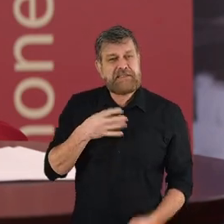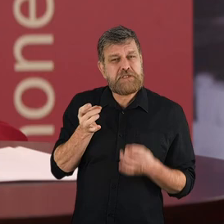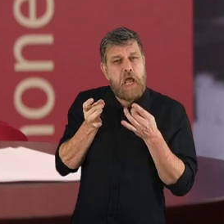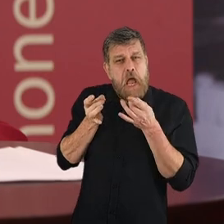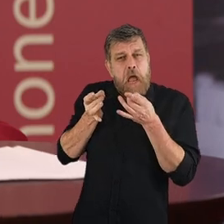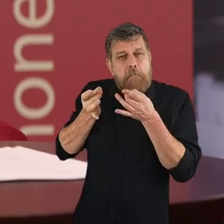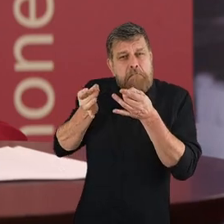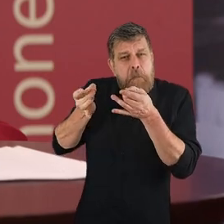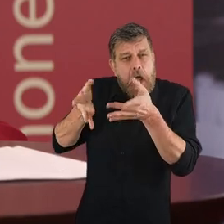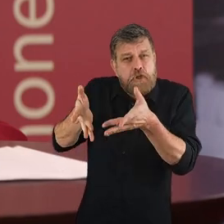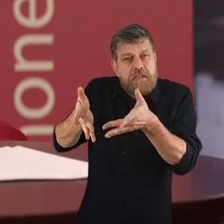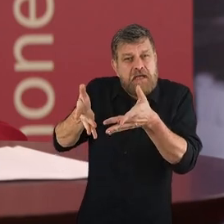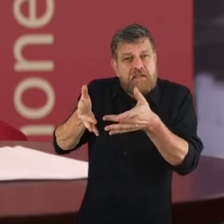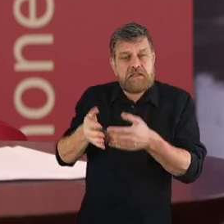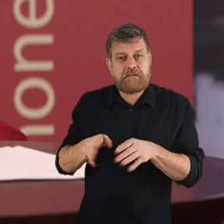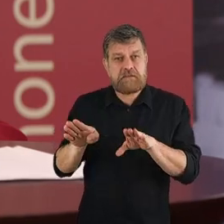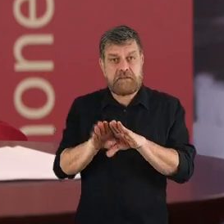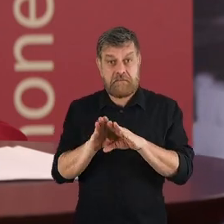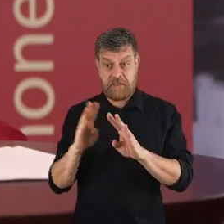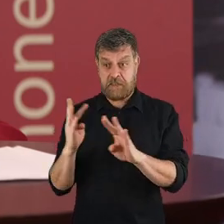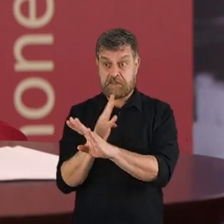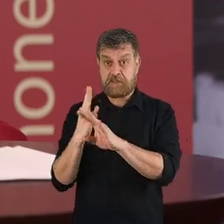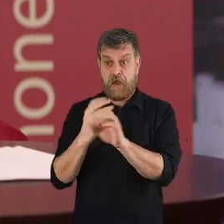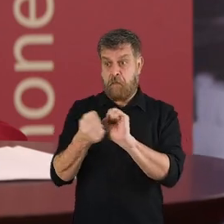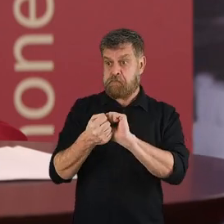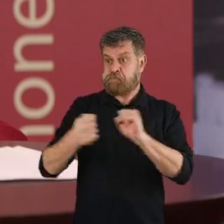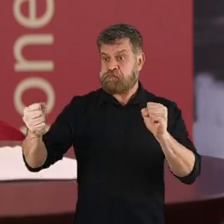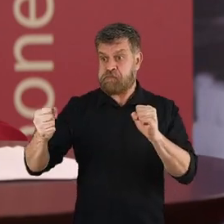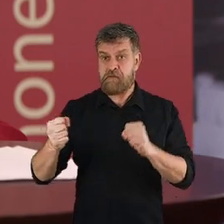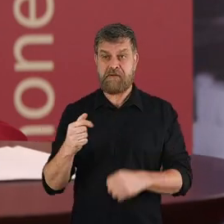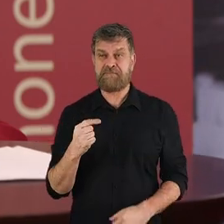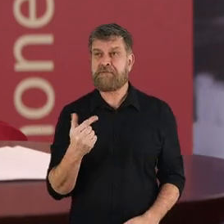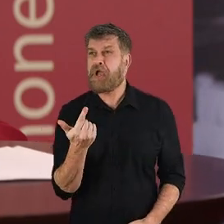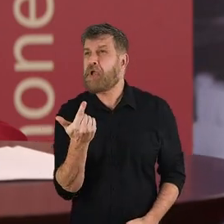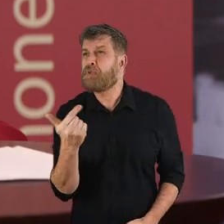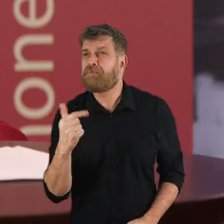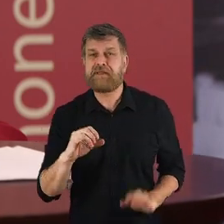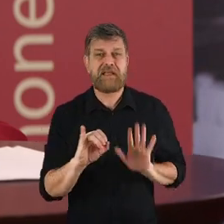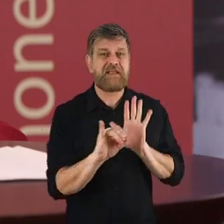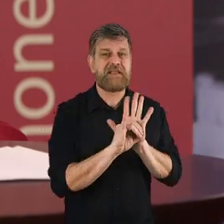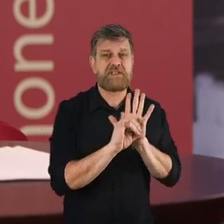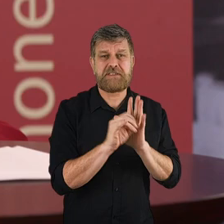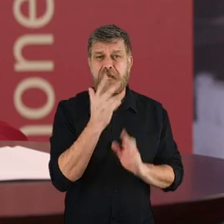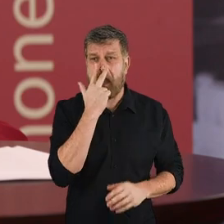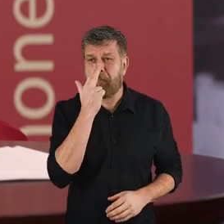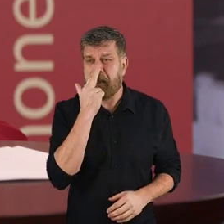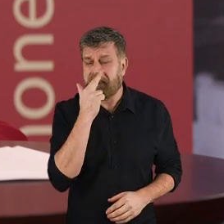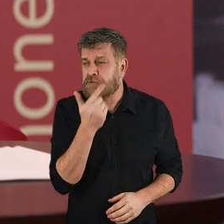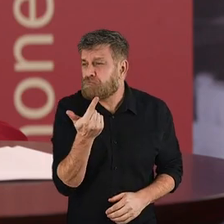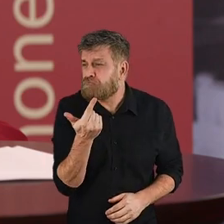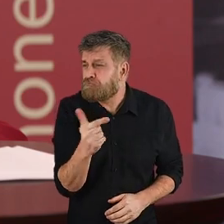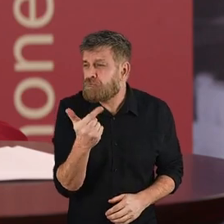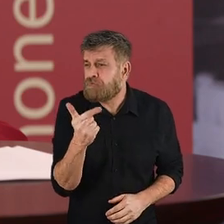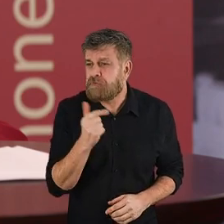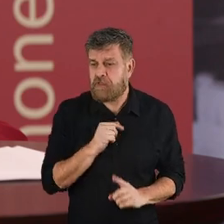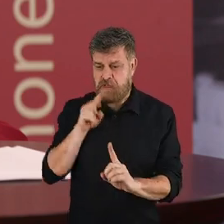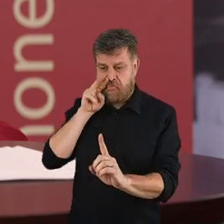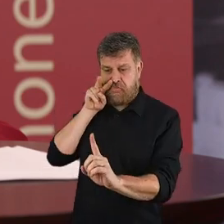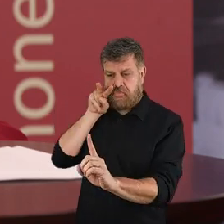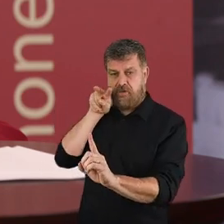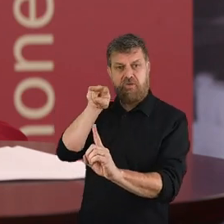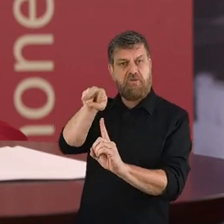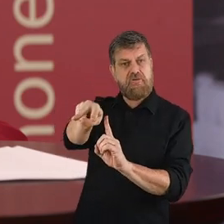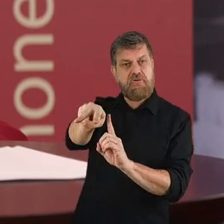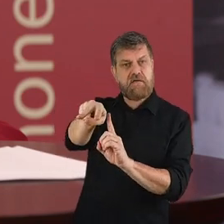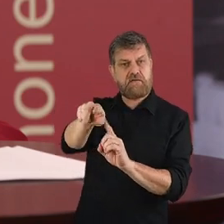estão jogadas nas grandes cidades e que não têm identidade, não parece, né? Que não têm identidade, ninguém olha para elas,